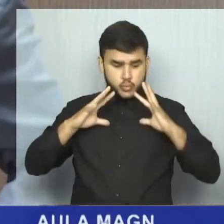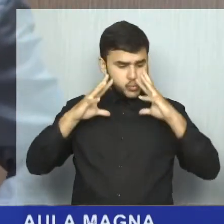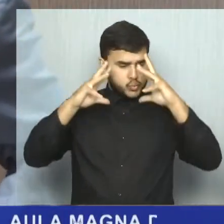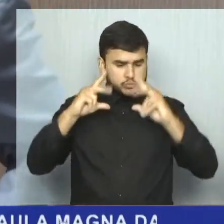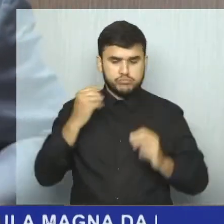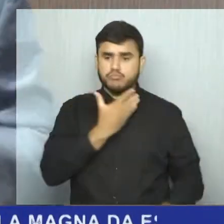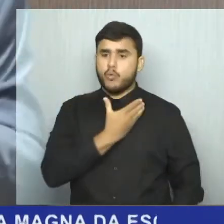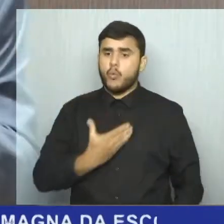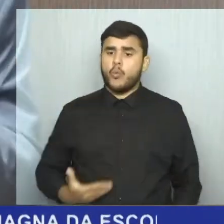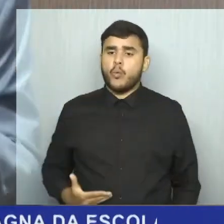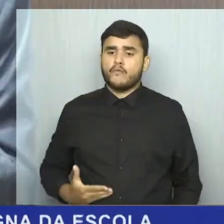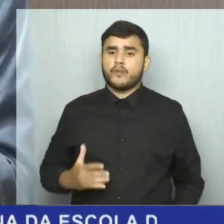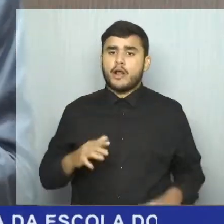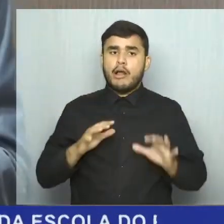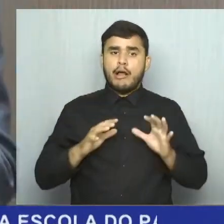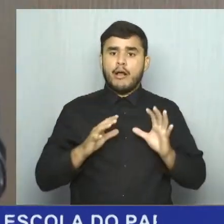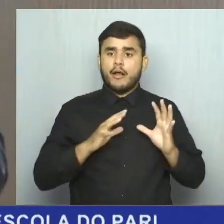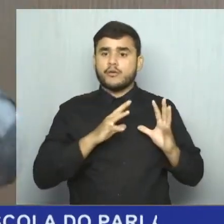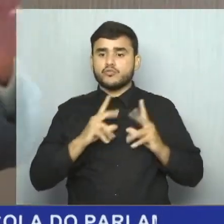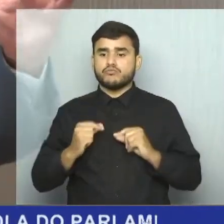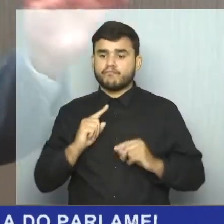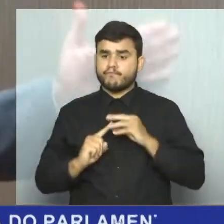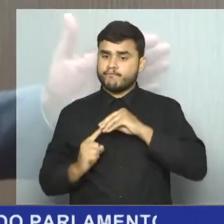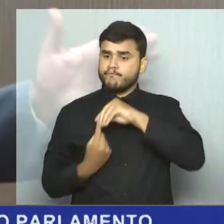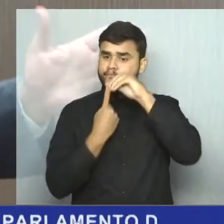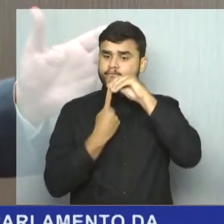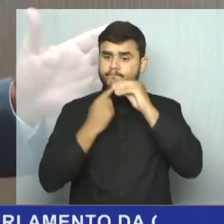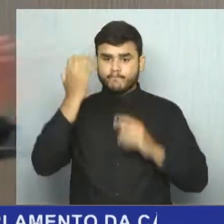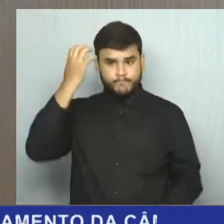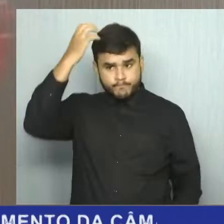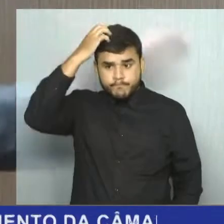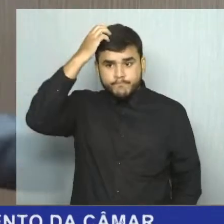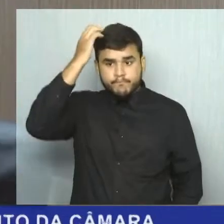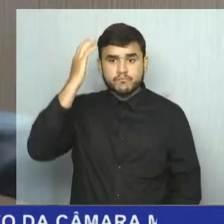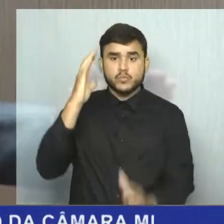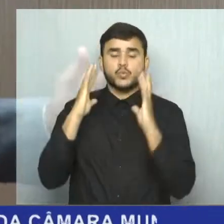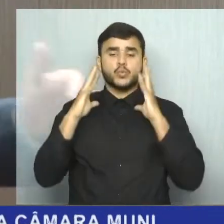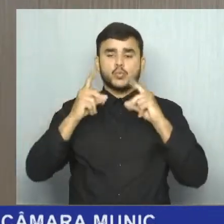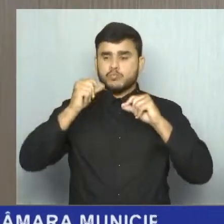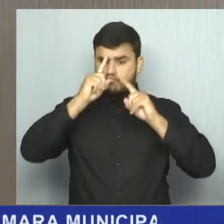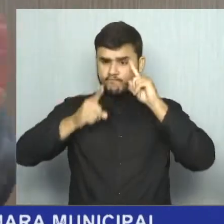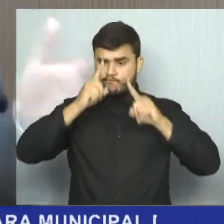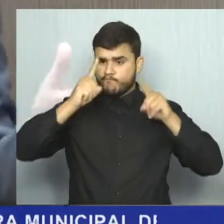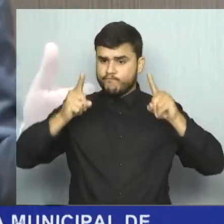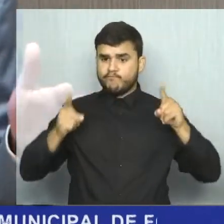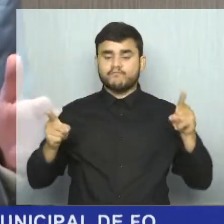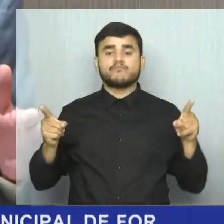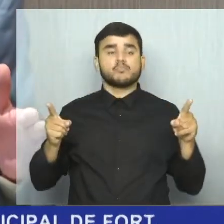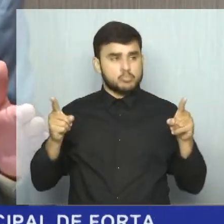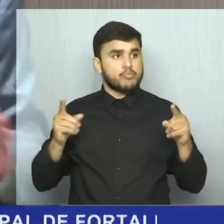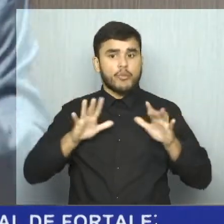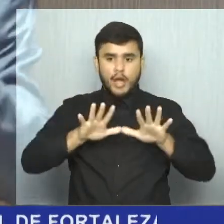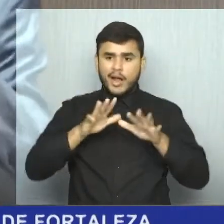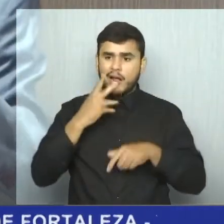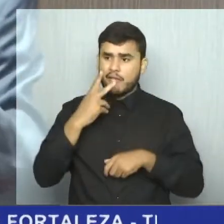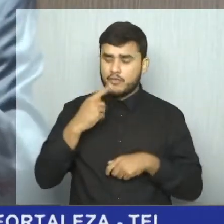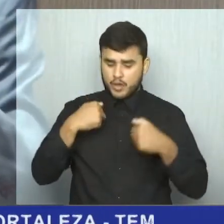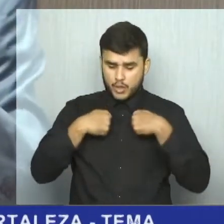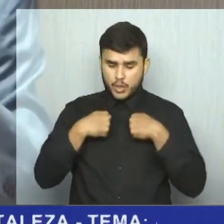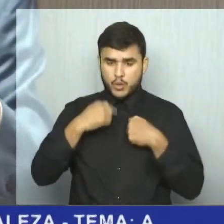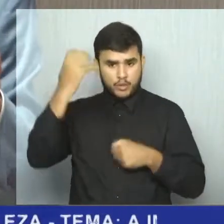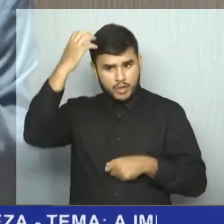franca do que era o absolutismo. Então, o rei mandava em tudo, e não havia ao poder do rei nenhum